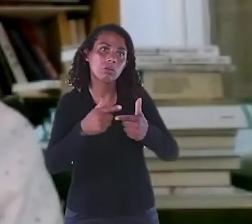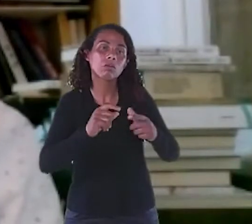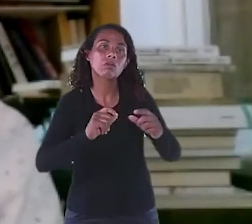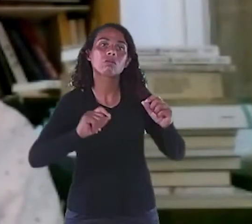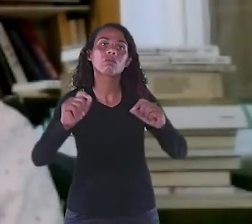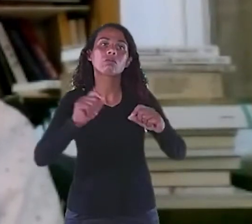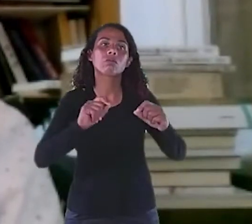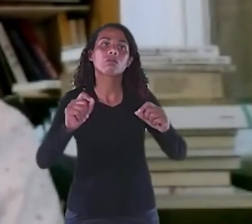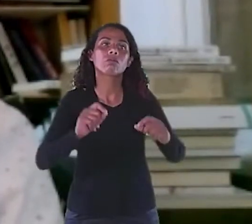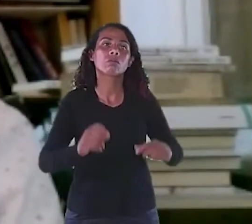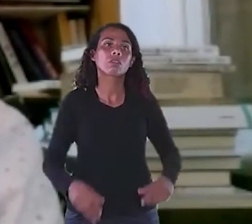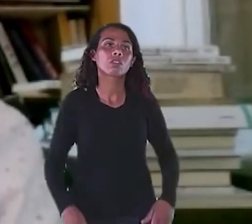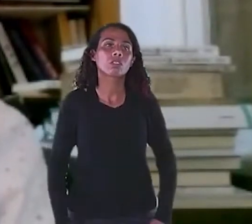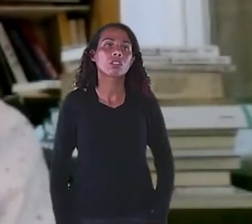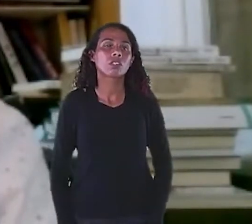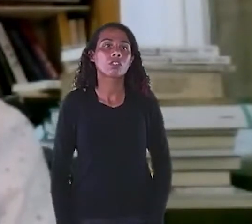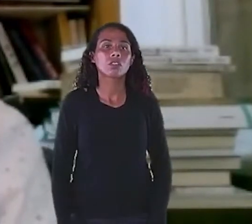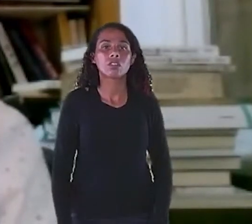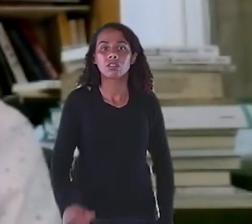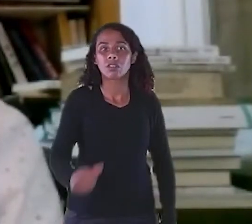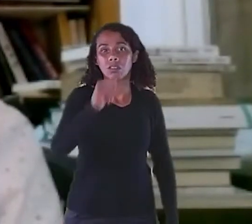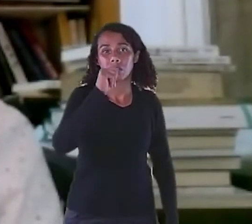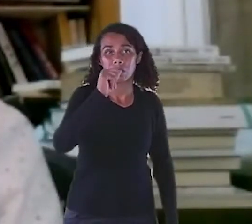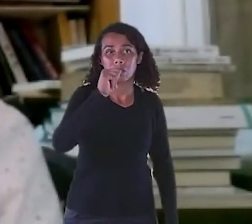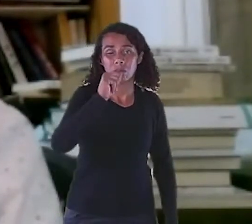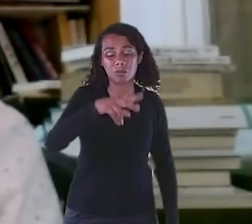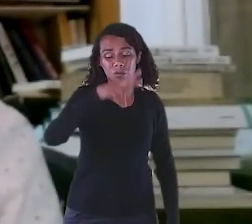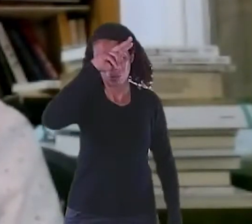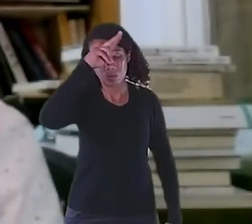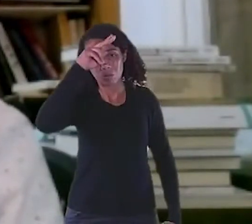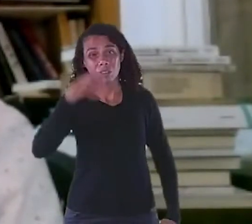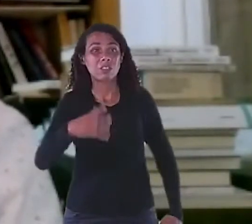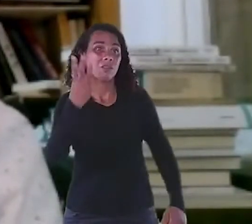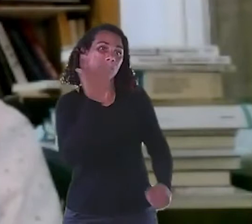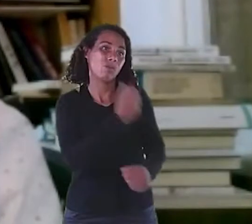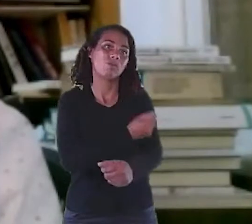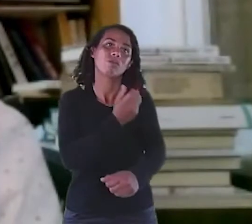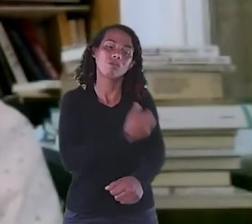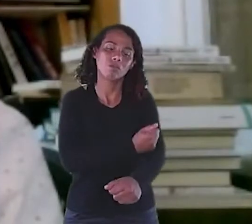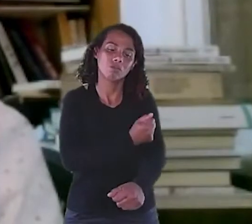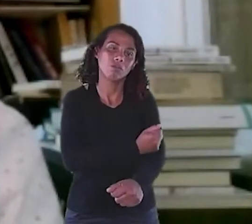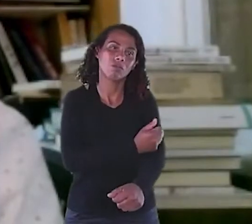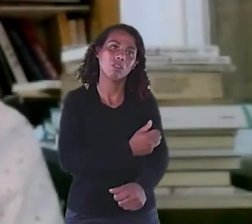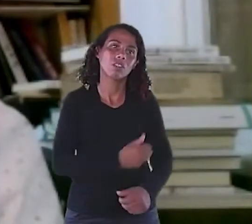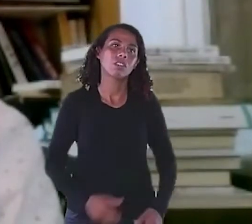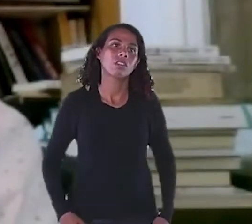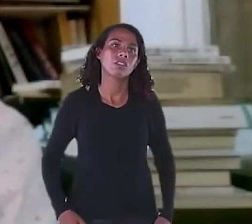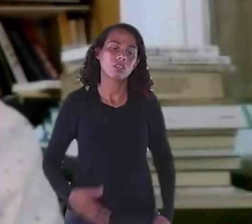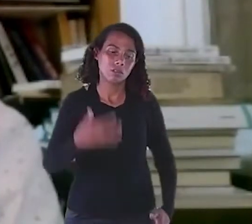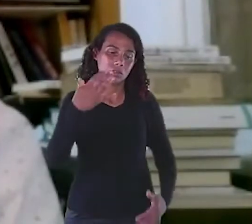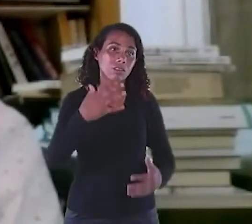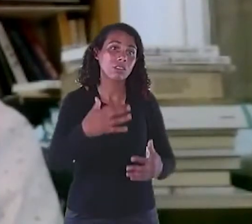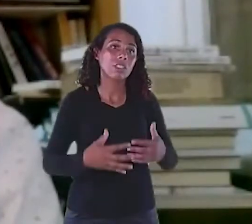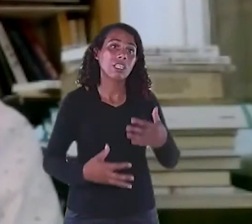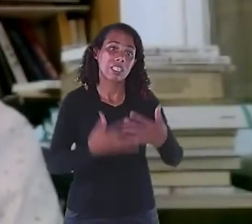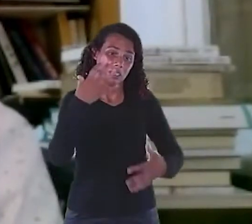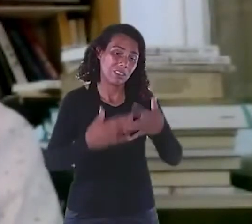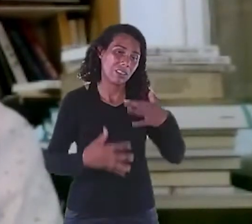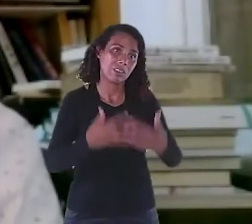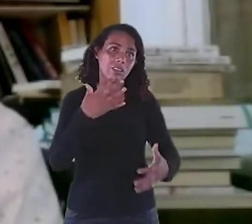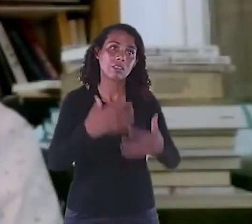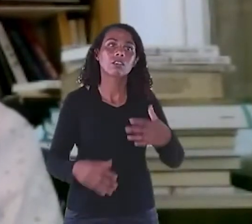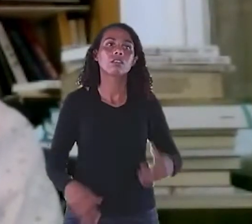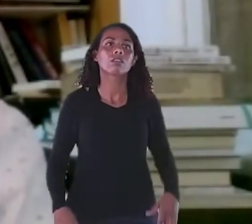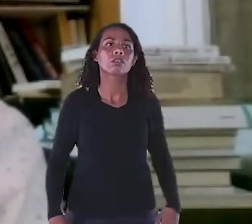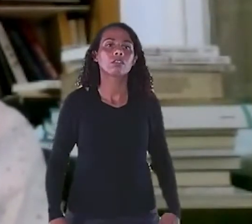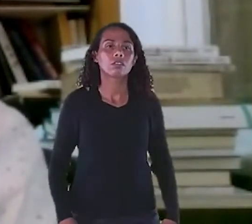tal, mas é um grande, viu? É um grande. Eu, assim, alguns anos atrás, a editora Global me pediu para